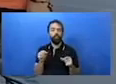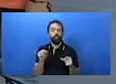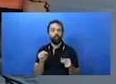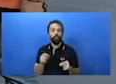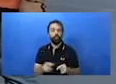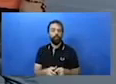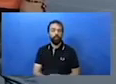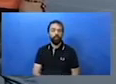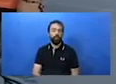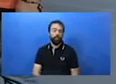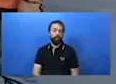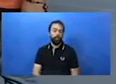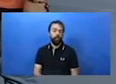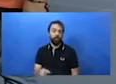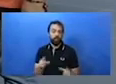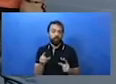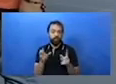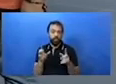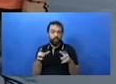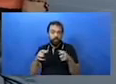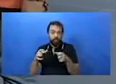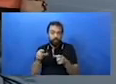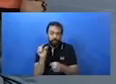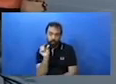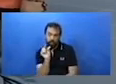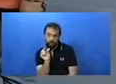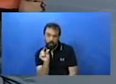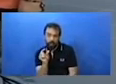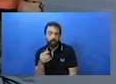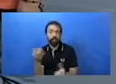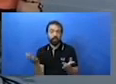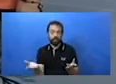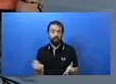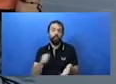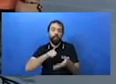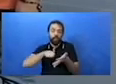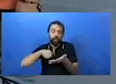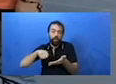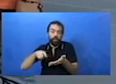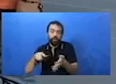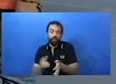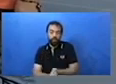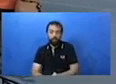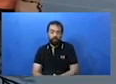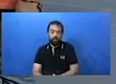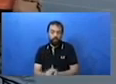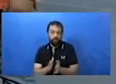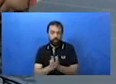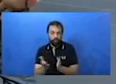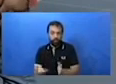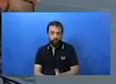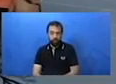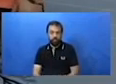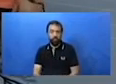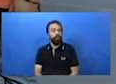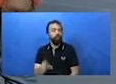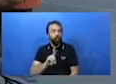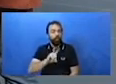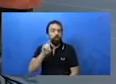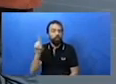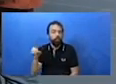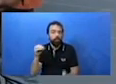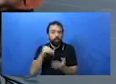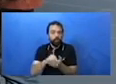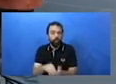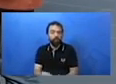mínimo? Por favor, usem o caderno para fazer suas respostas, tá bom? Organiza o caderno, coloca a data.